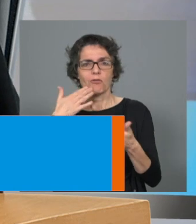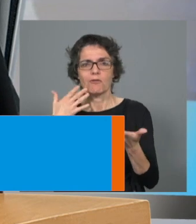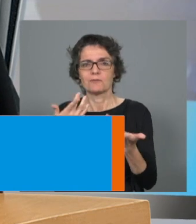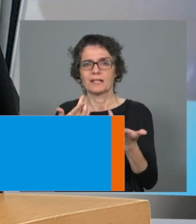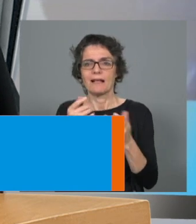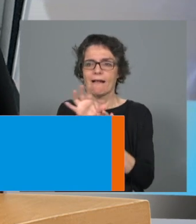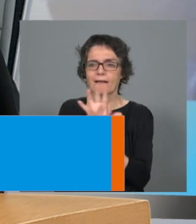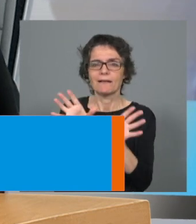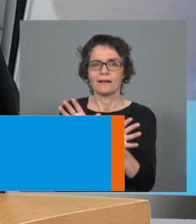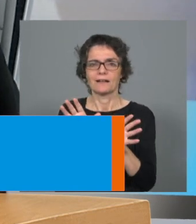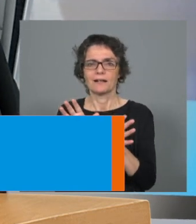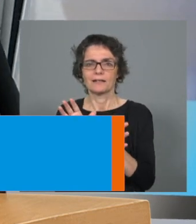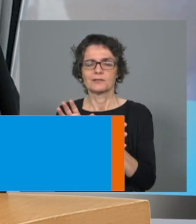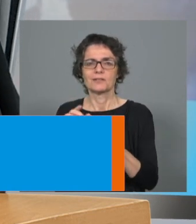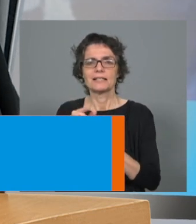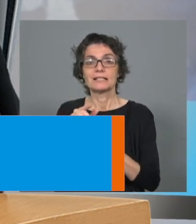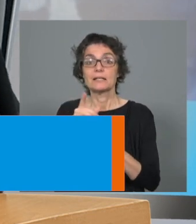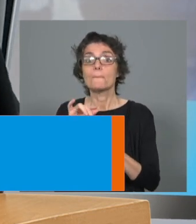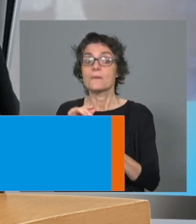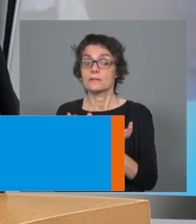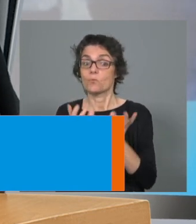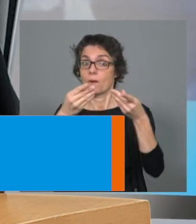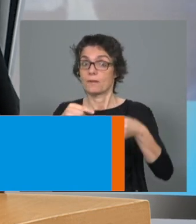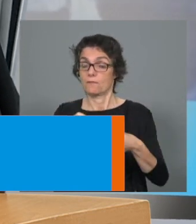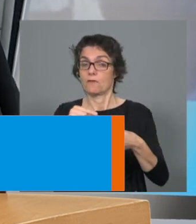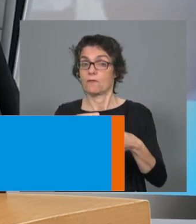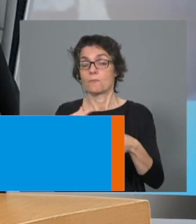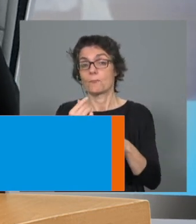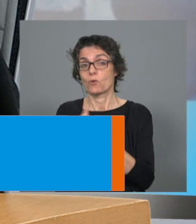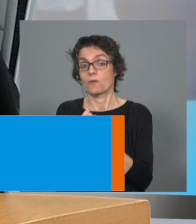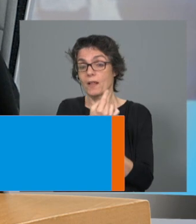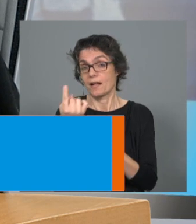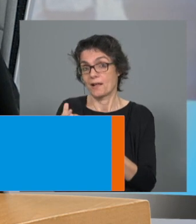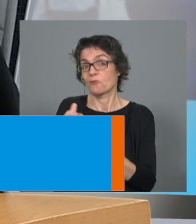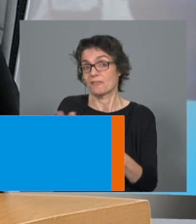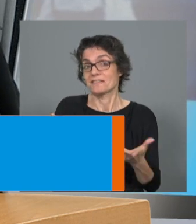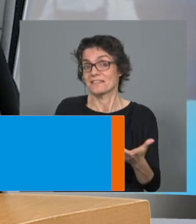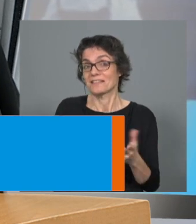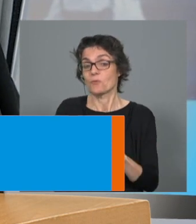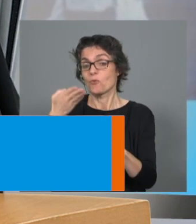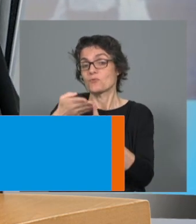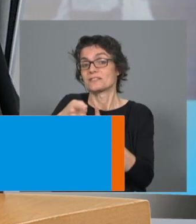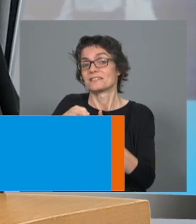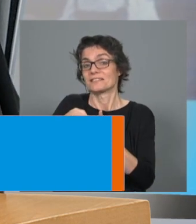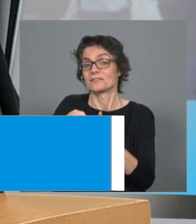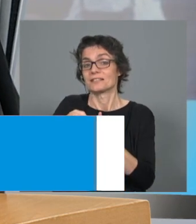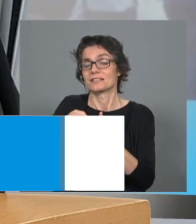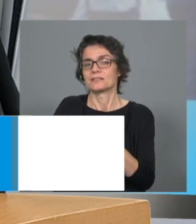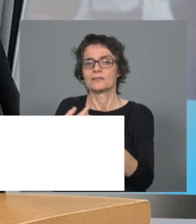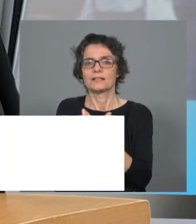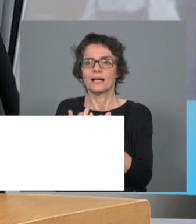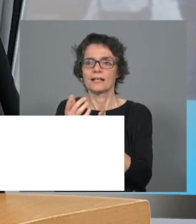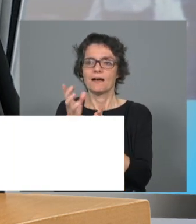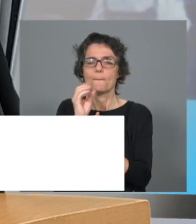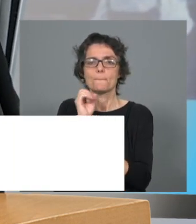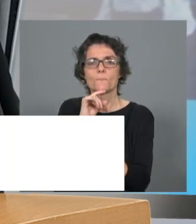clara, mas precisa depois ser trabalhada, porque o objetivo é mesmo uma mudança de estilo de